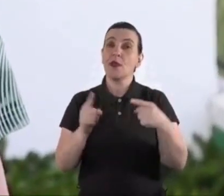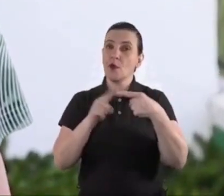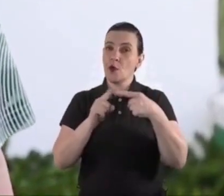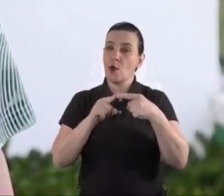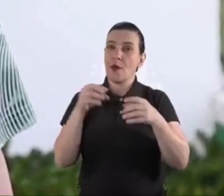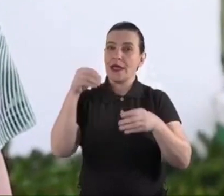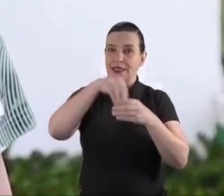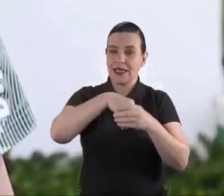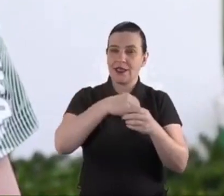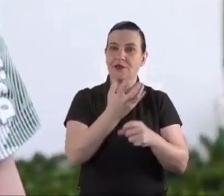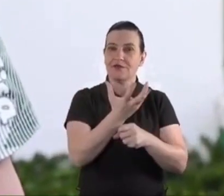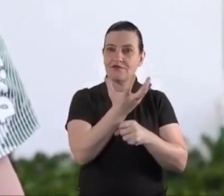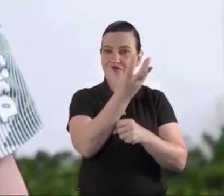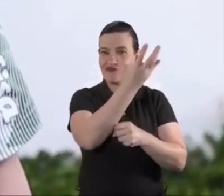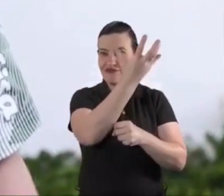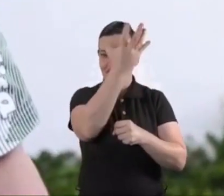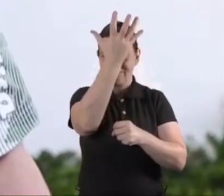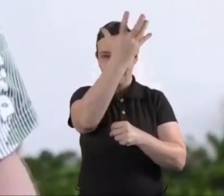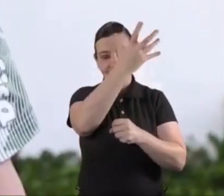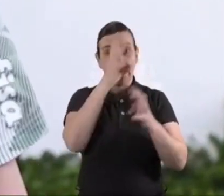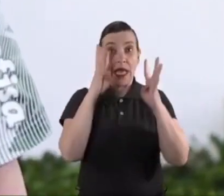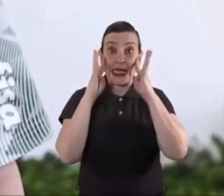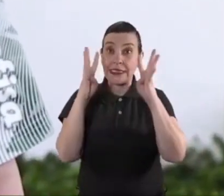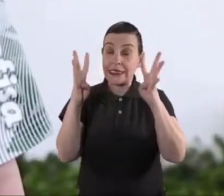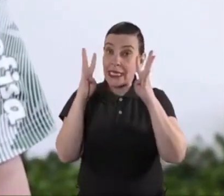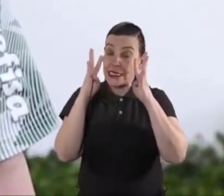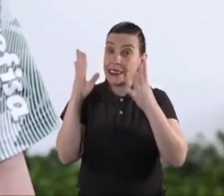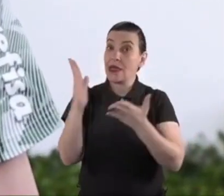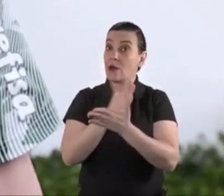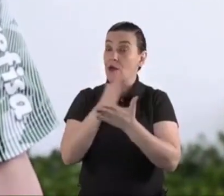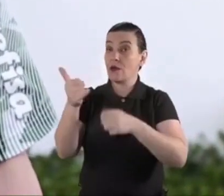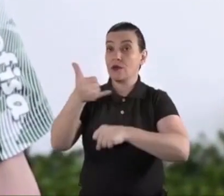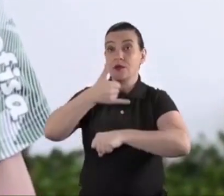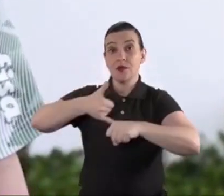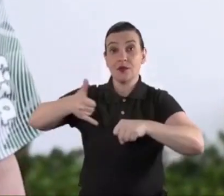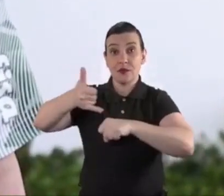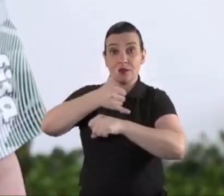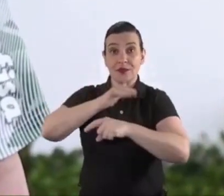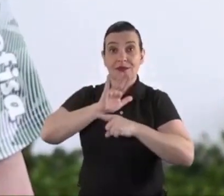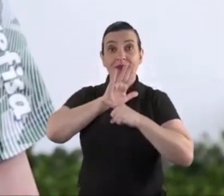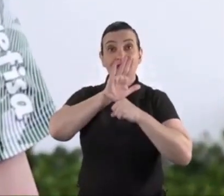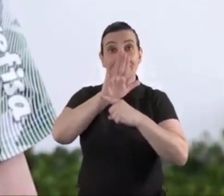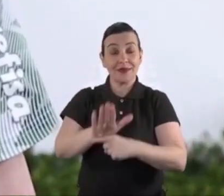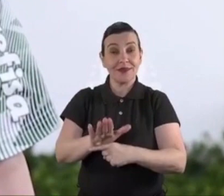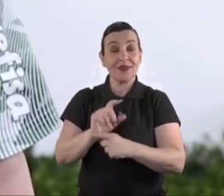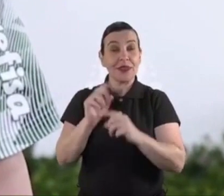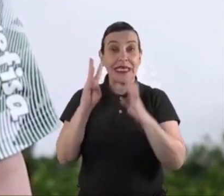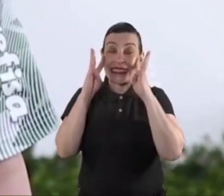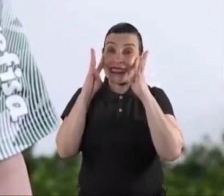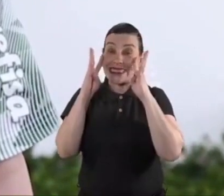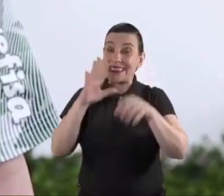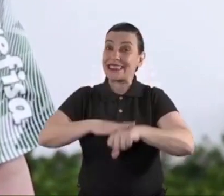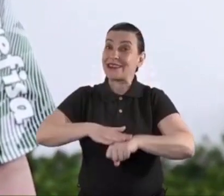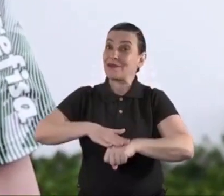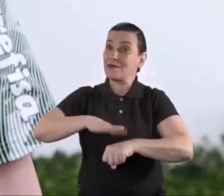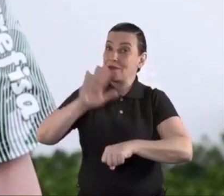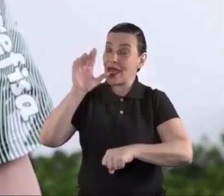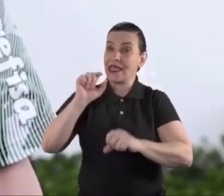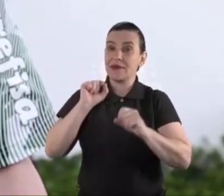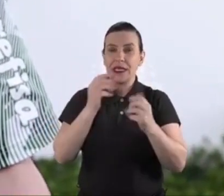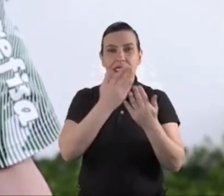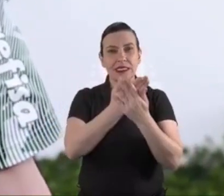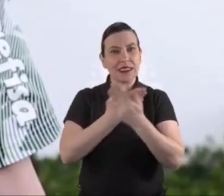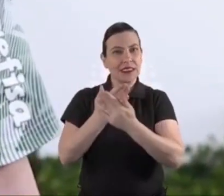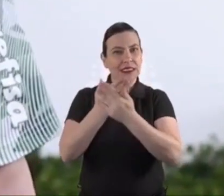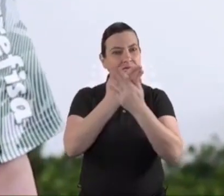difusor, para me dar mais atenção. Alguns óleos fazem isso, então me gera muito mais atenção. Para eu